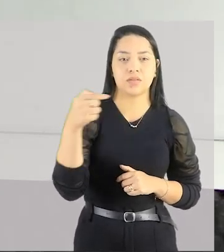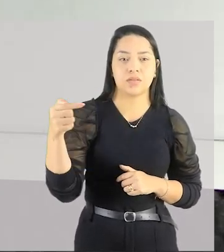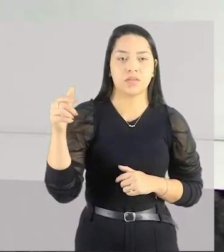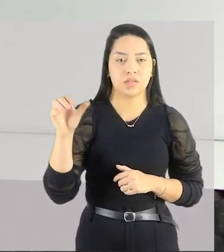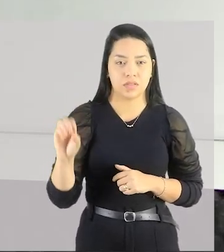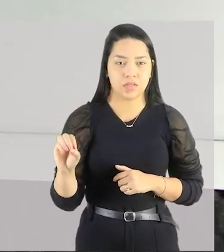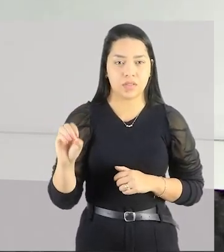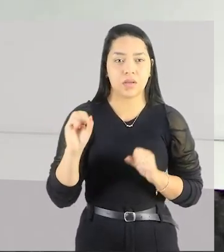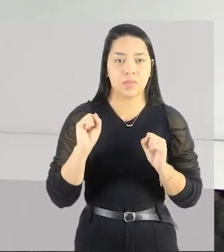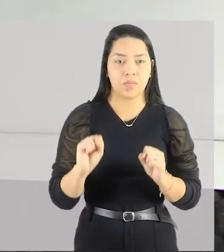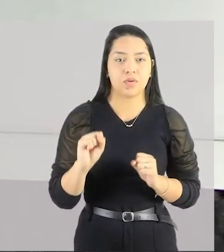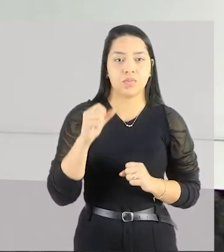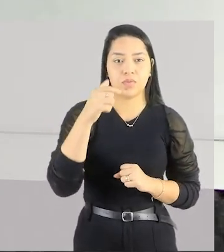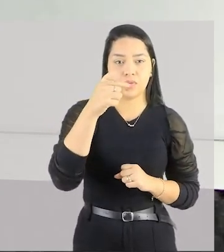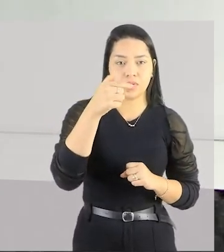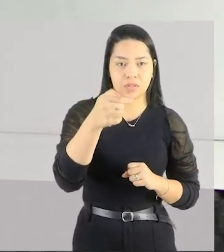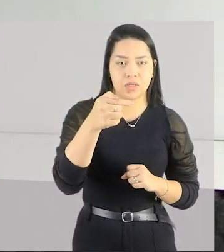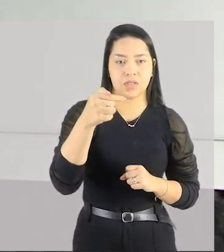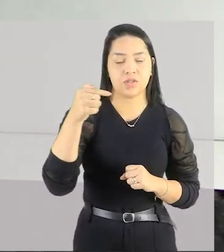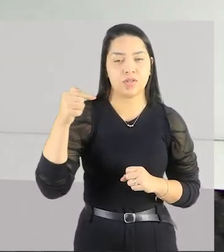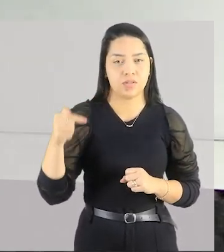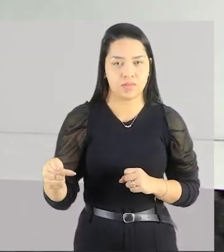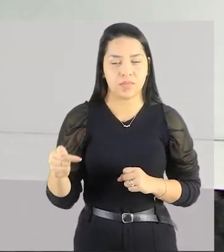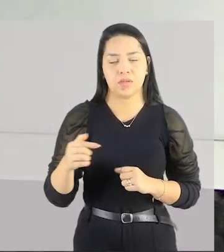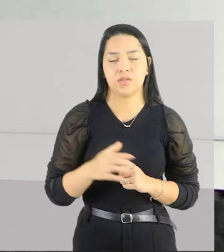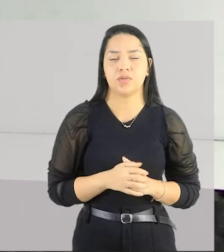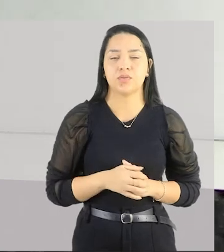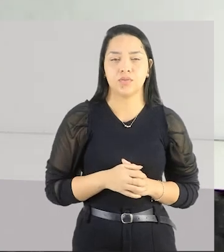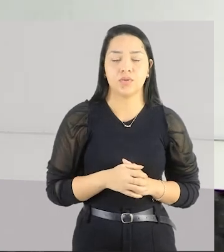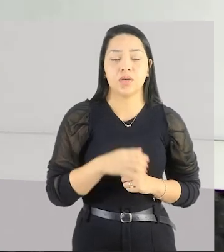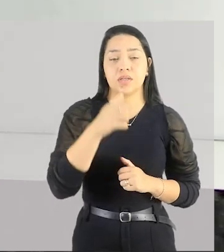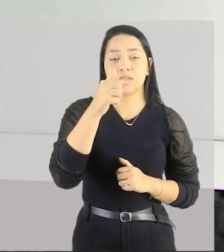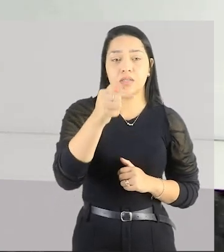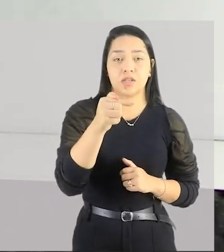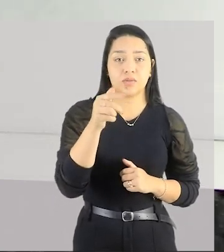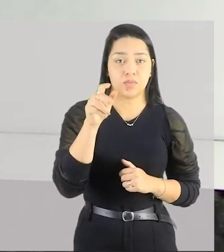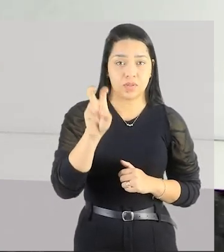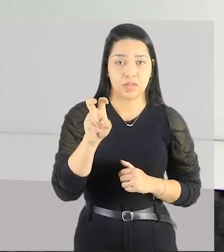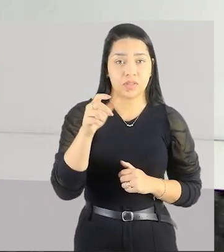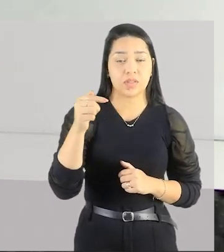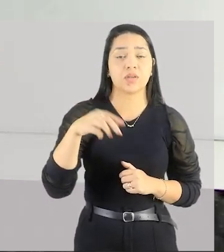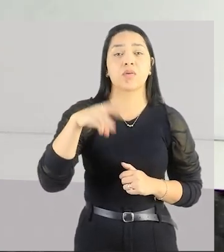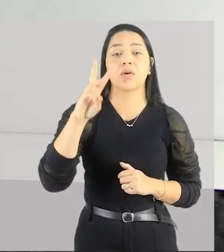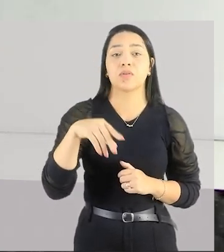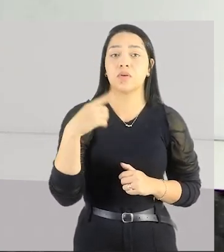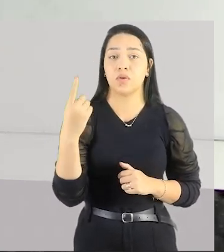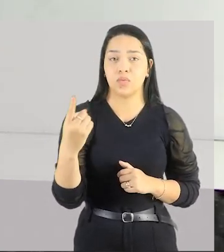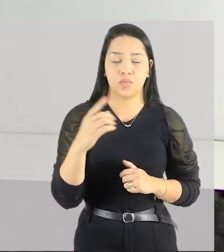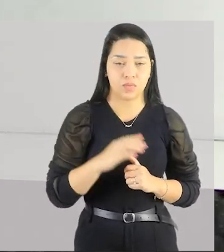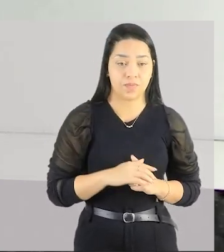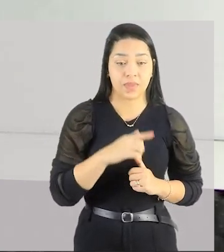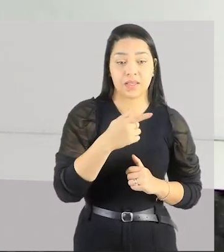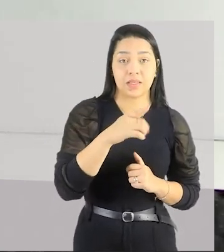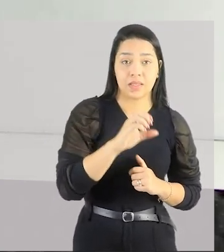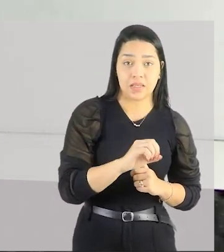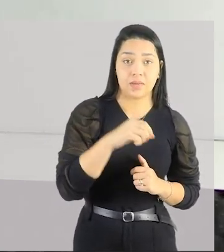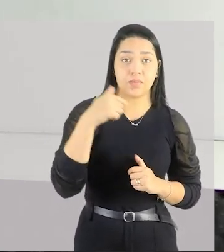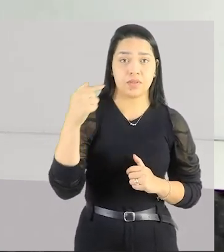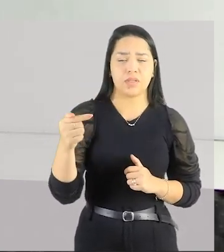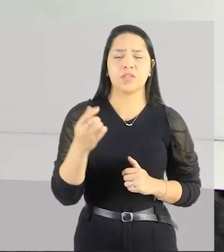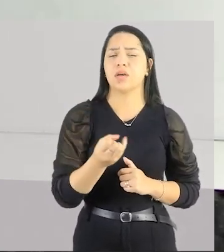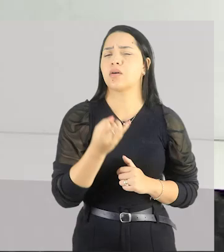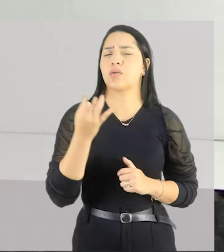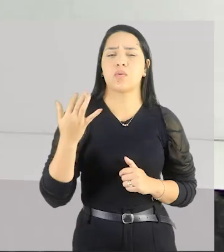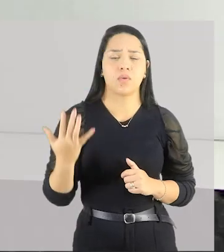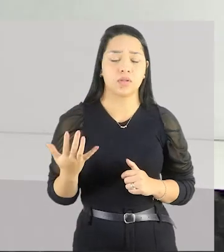para simplificar por 7 em cima e por 7 embaixo. 7 por 7 é igual a 1. 70 por 7 é igual